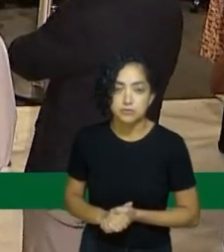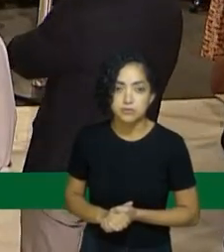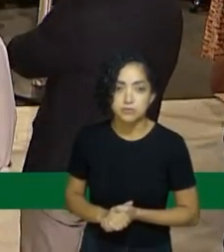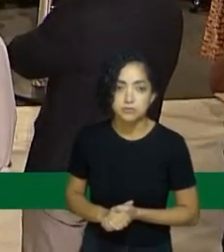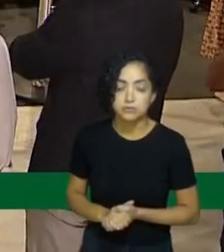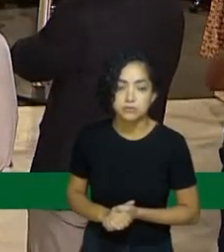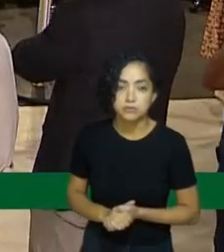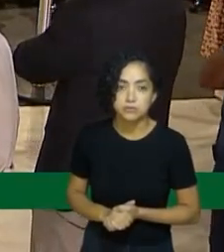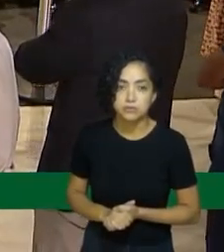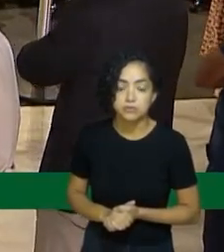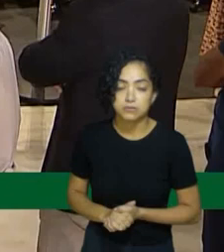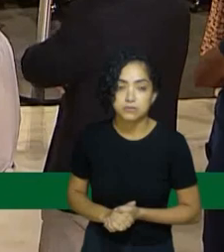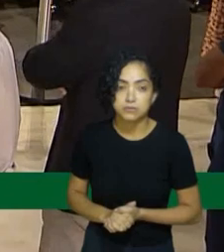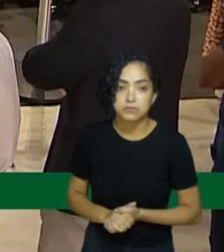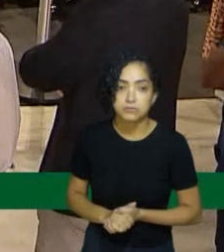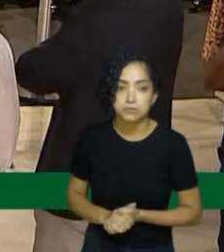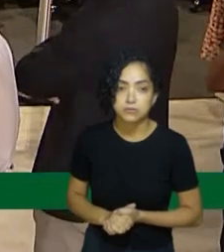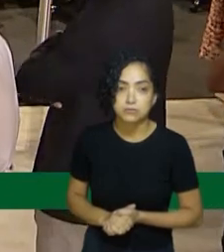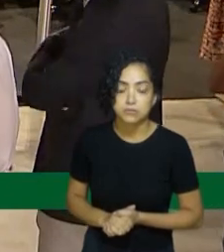obrig